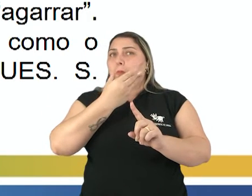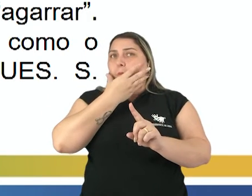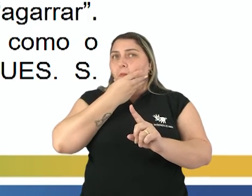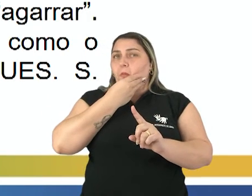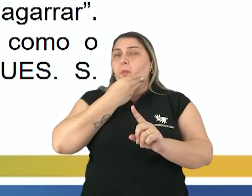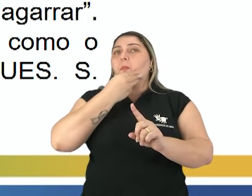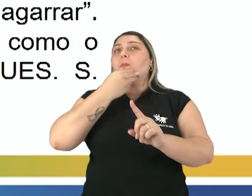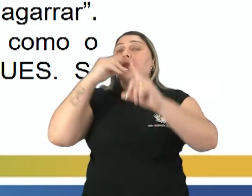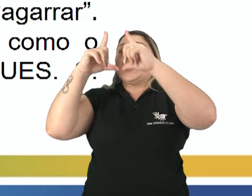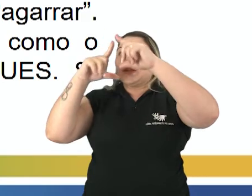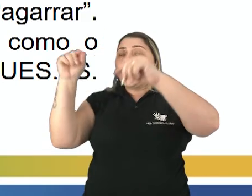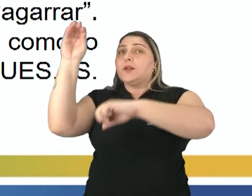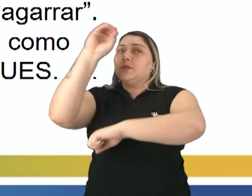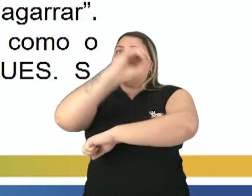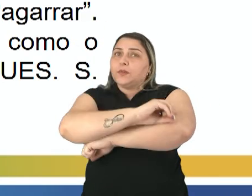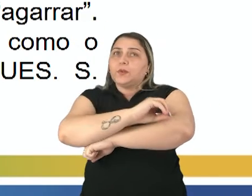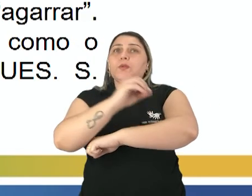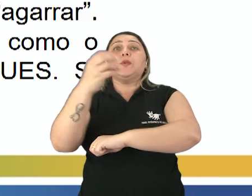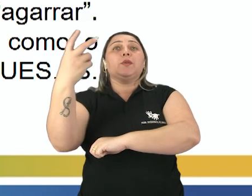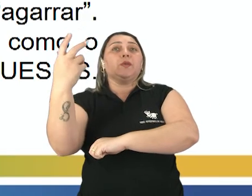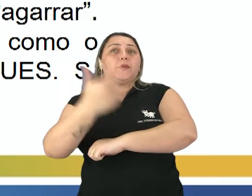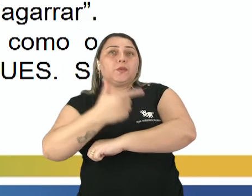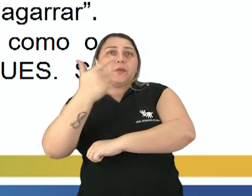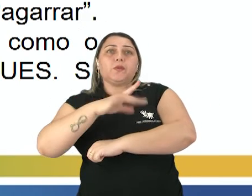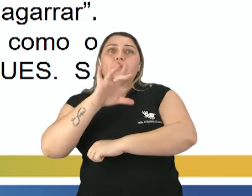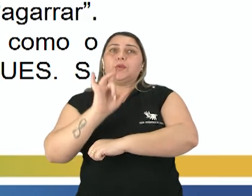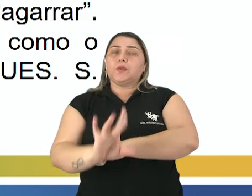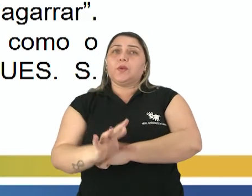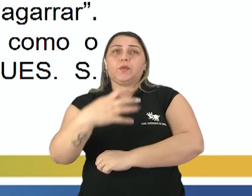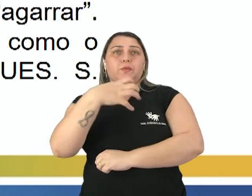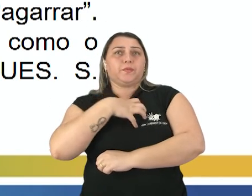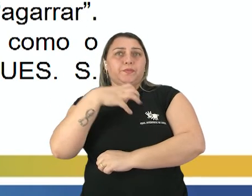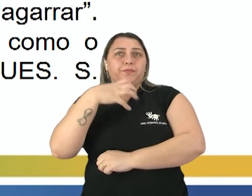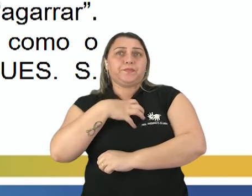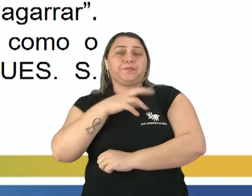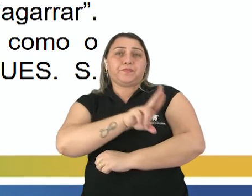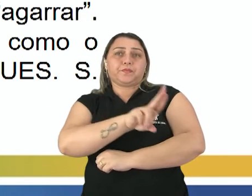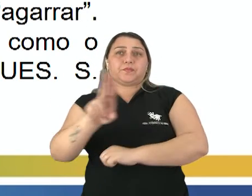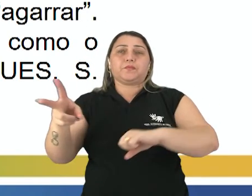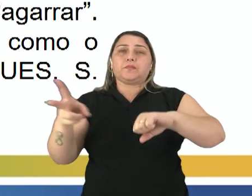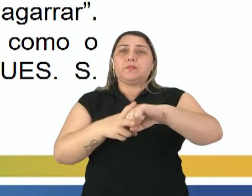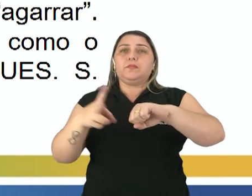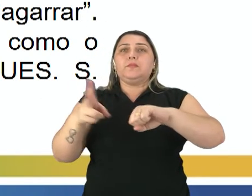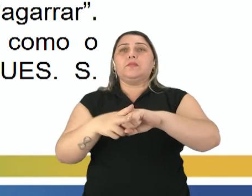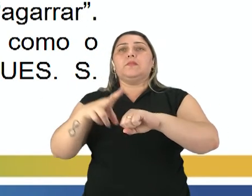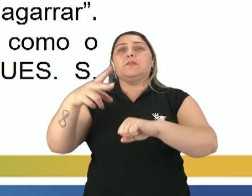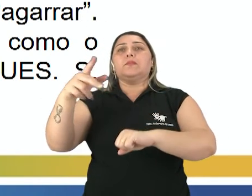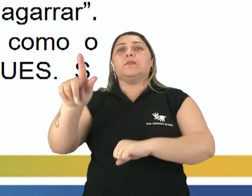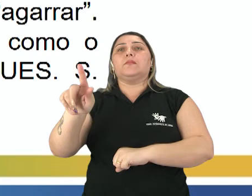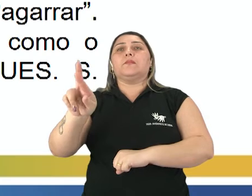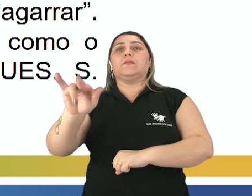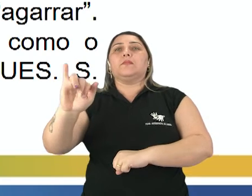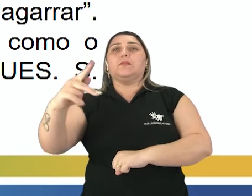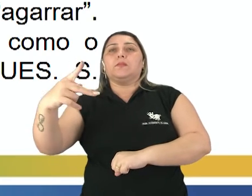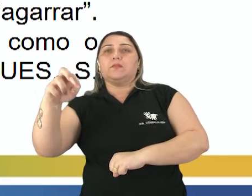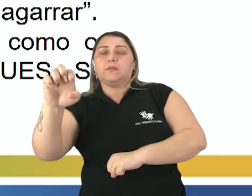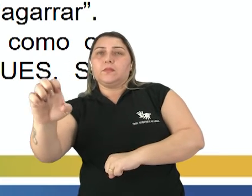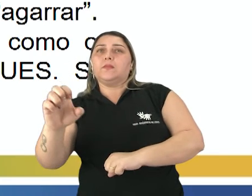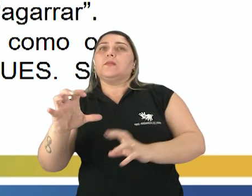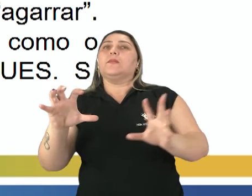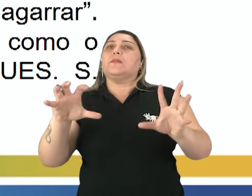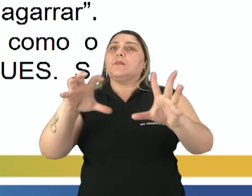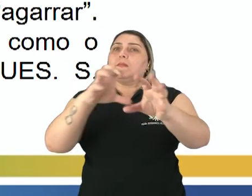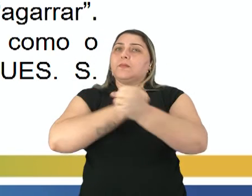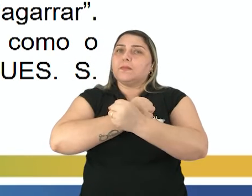O segundo era apenas a forma nominal do verbo griper, isto é, agarrar. Supõe-se que